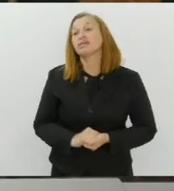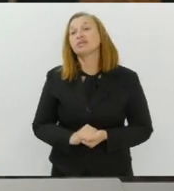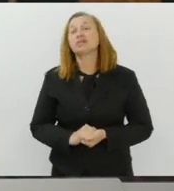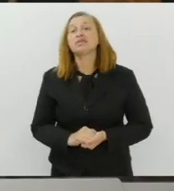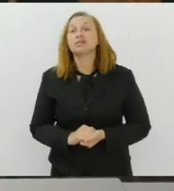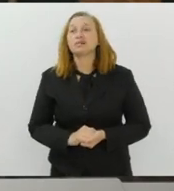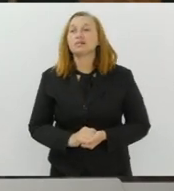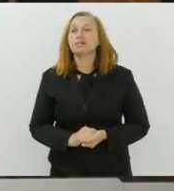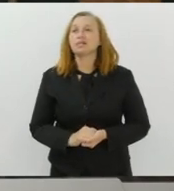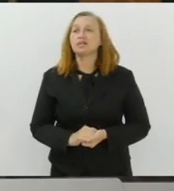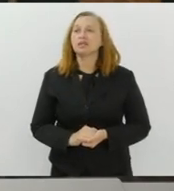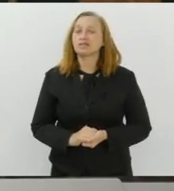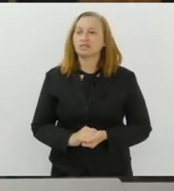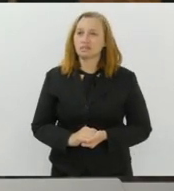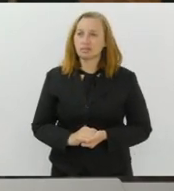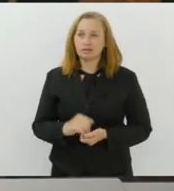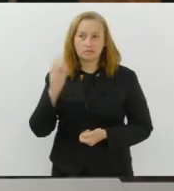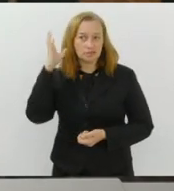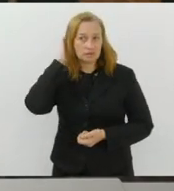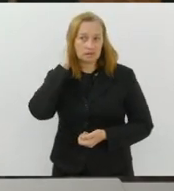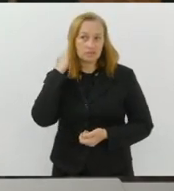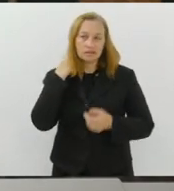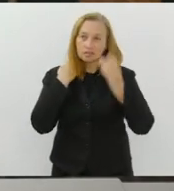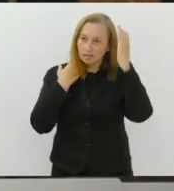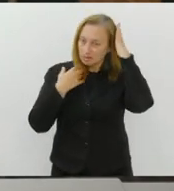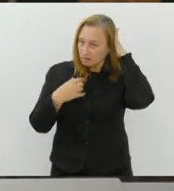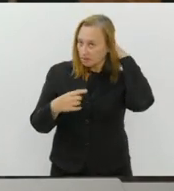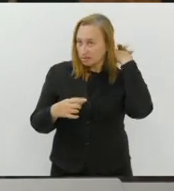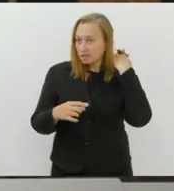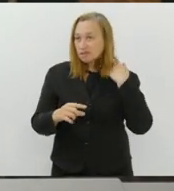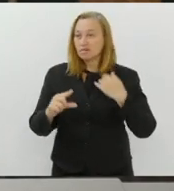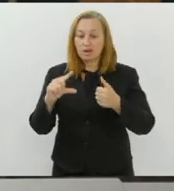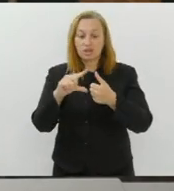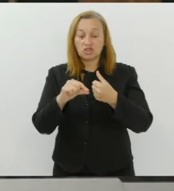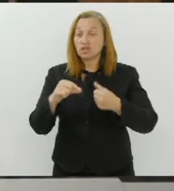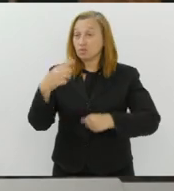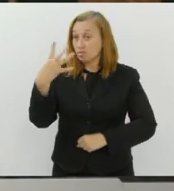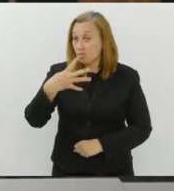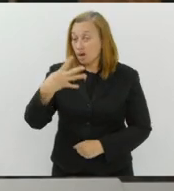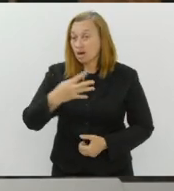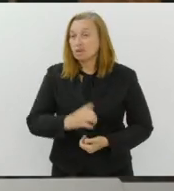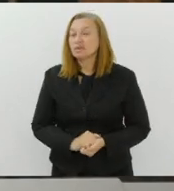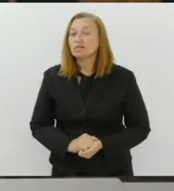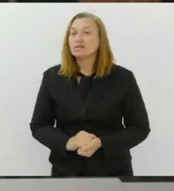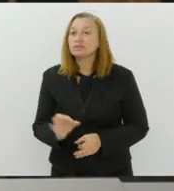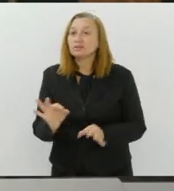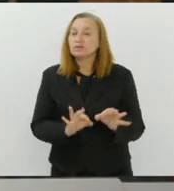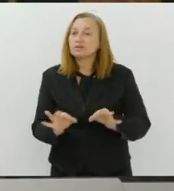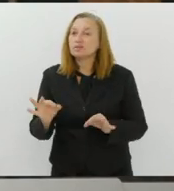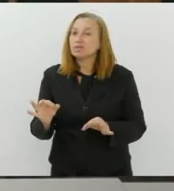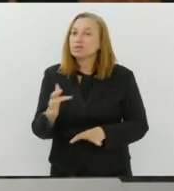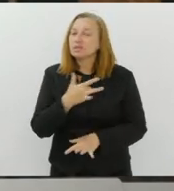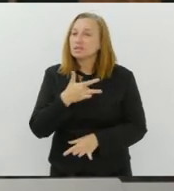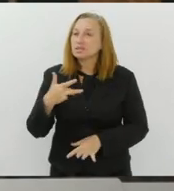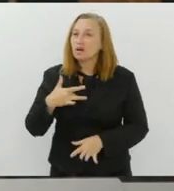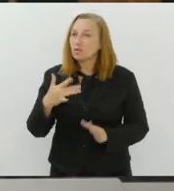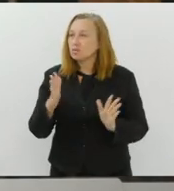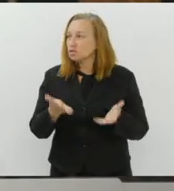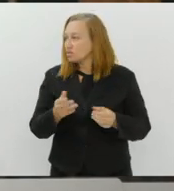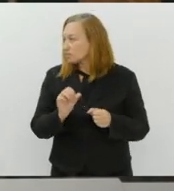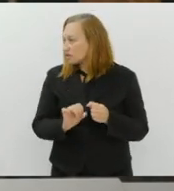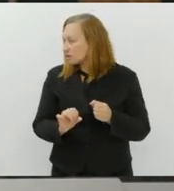ela aqui, lembrar o artigo 4º, né? Que o que os planos de saúde fazem hoje com a pessoa